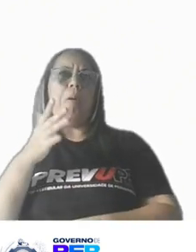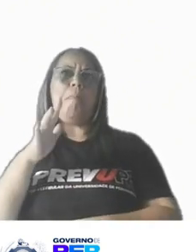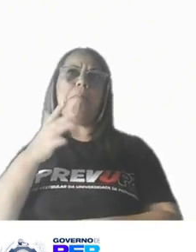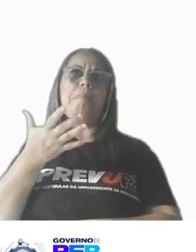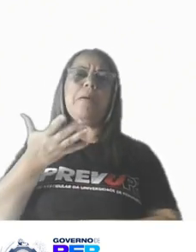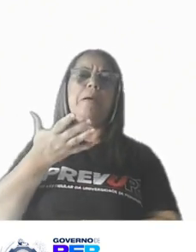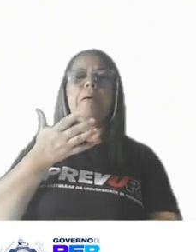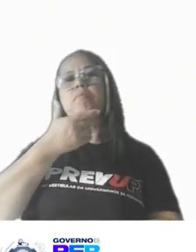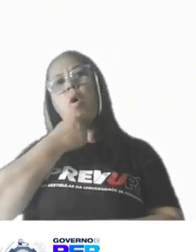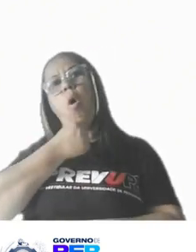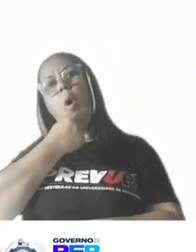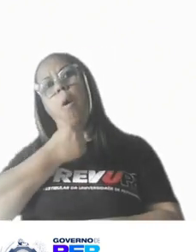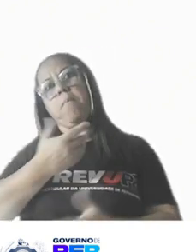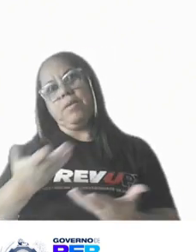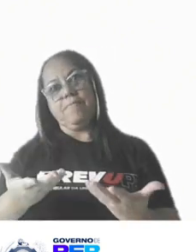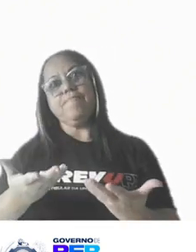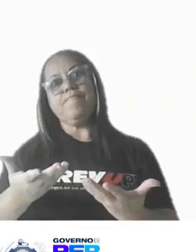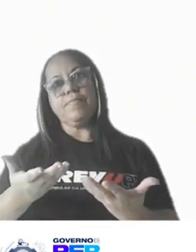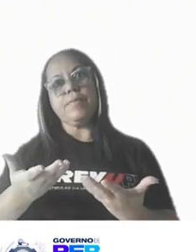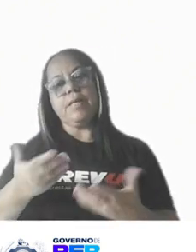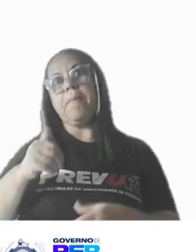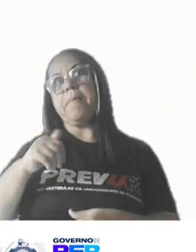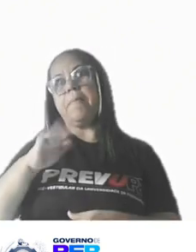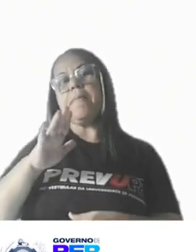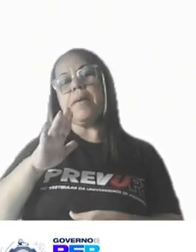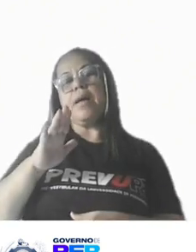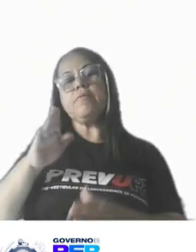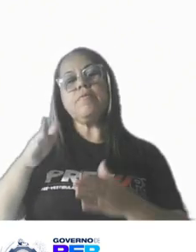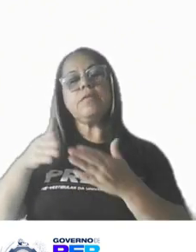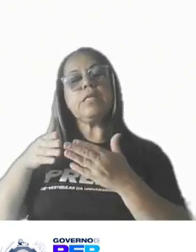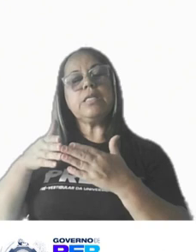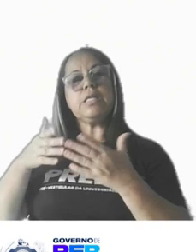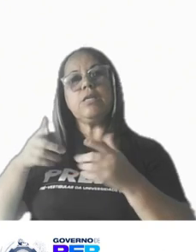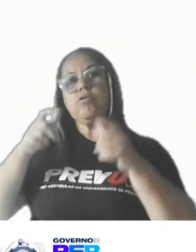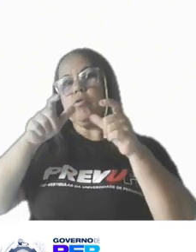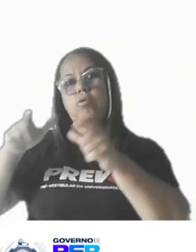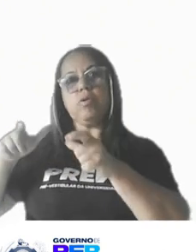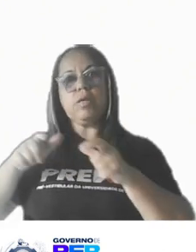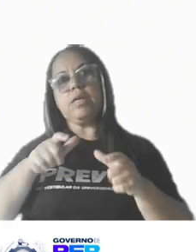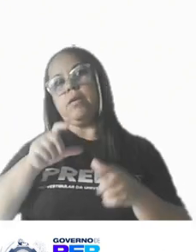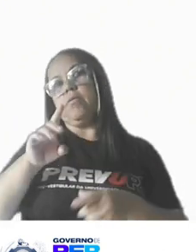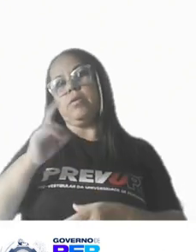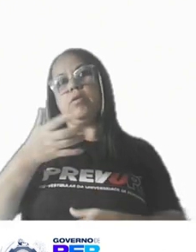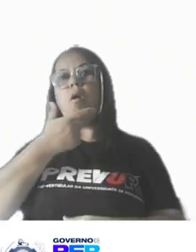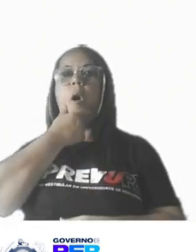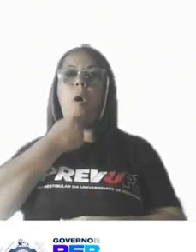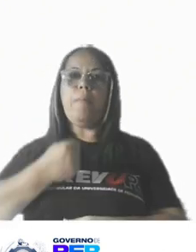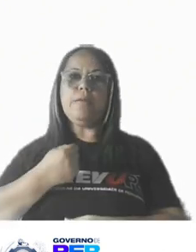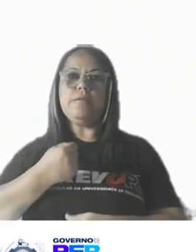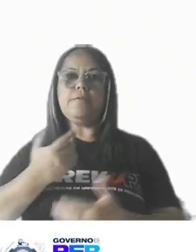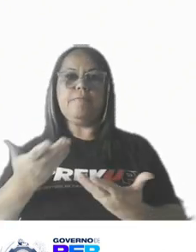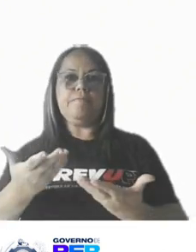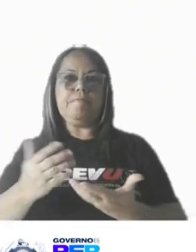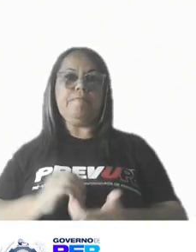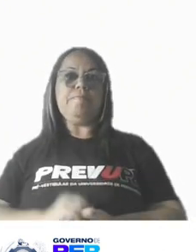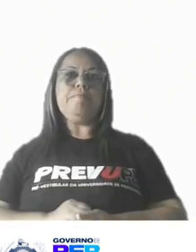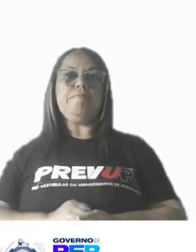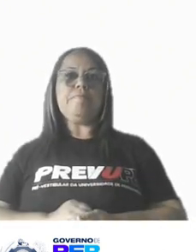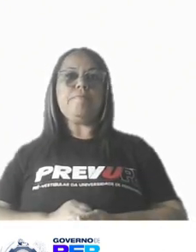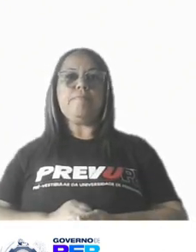essencialmente masculinos, né? Eram mais... Eram lugares mais ocupados por homens.